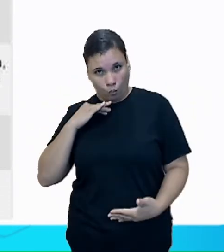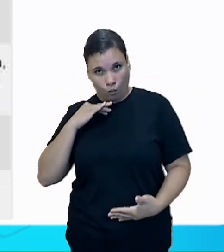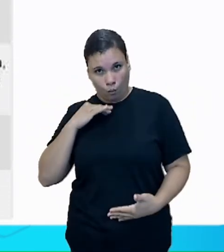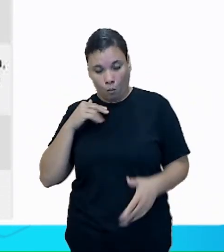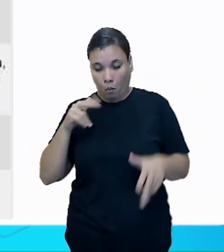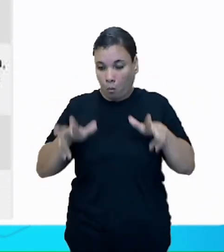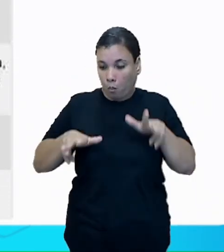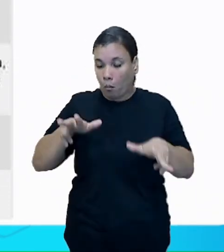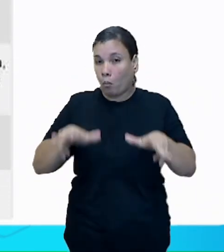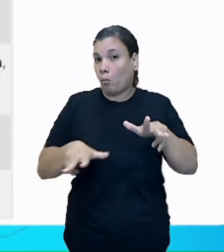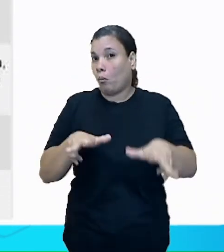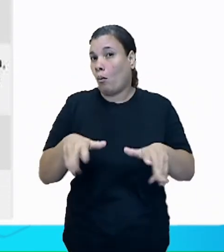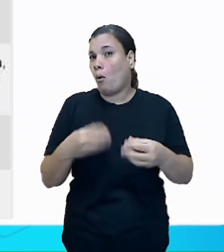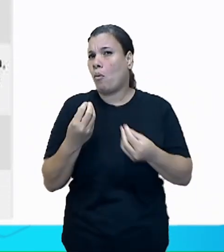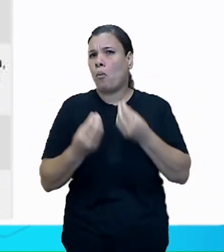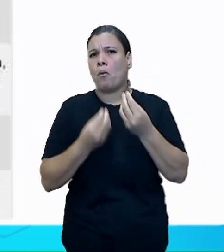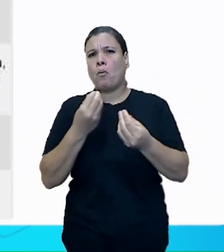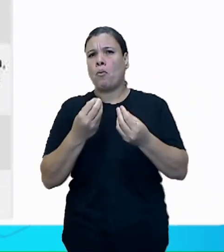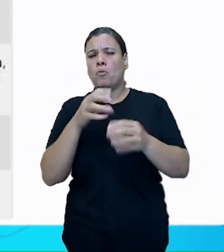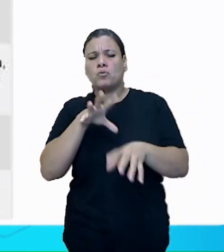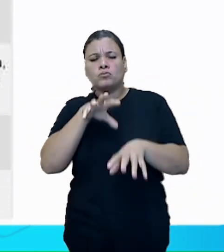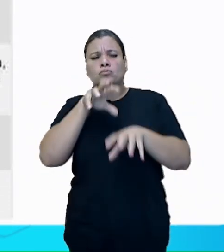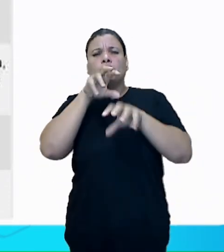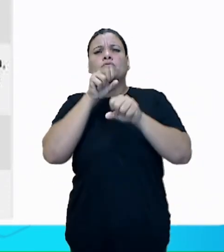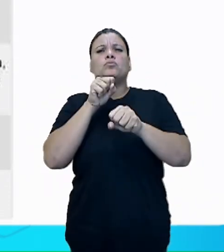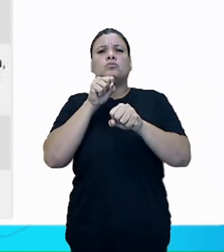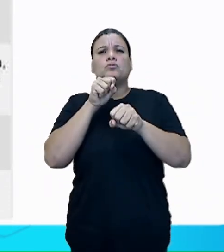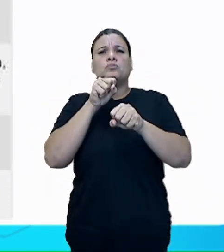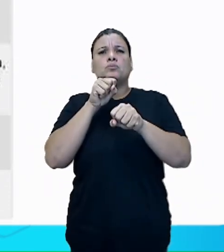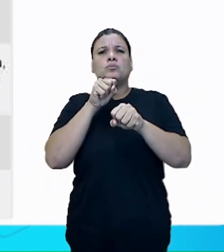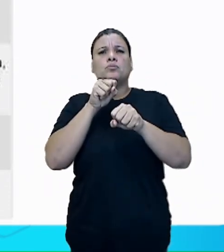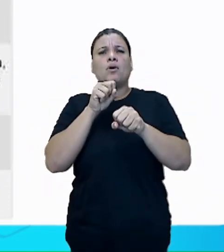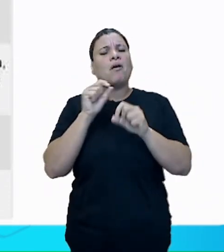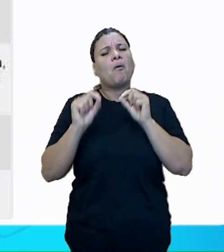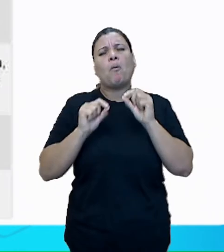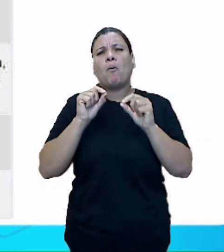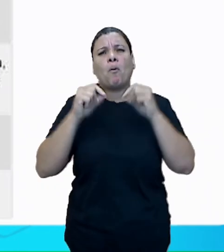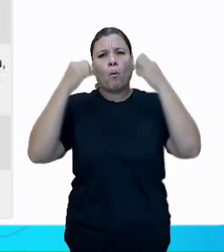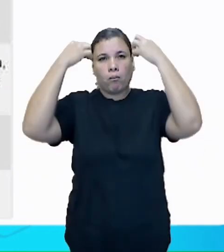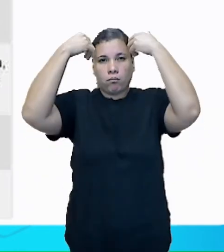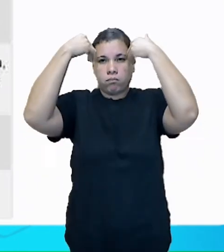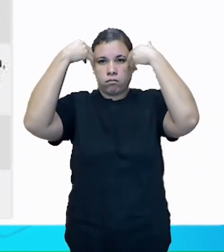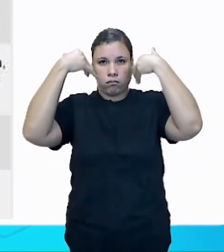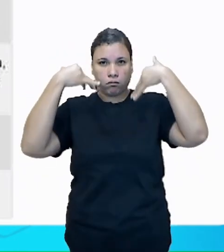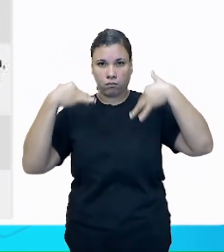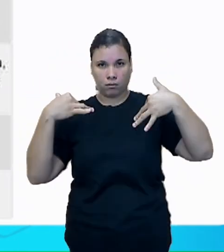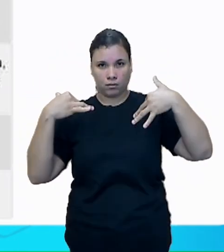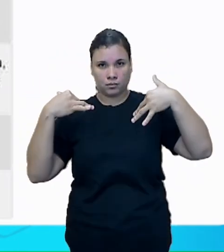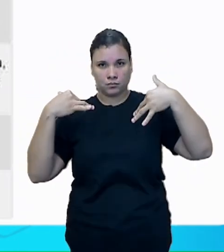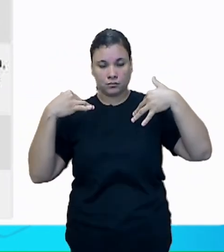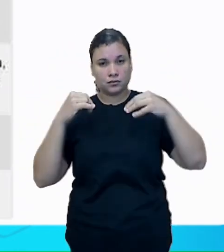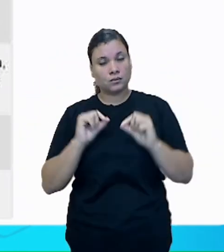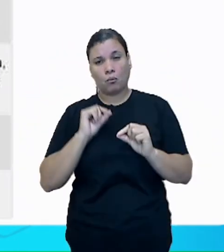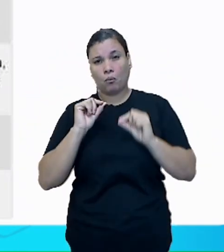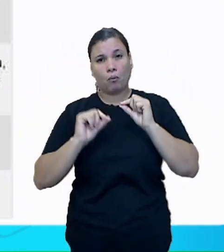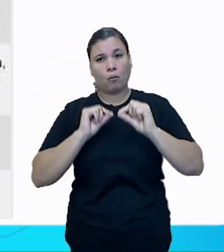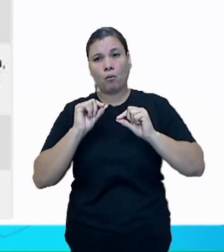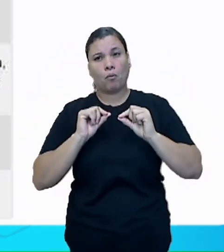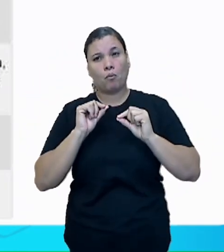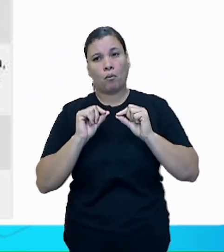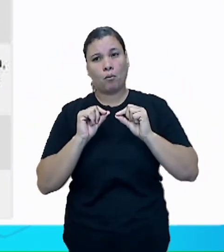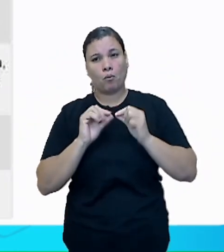que esse animal respira, como que ele secreta, como que ele libera os restos que ele não vai